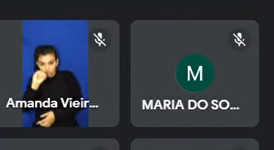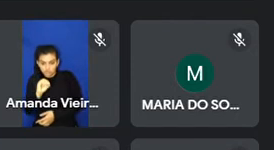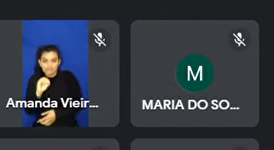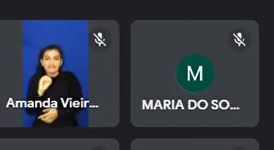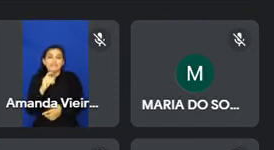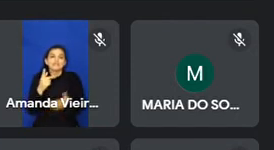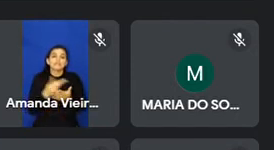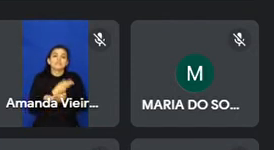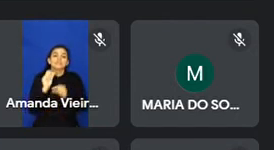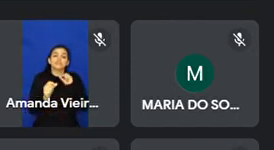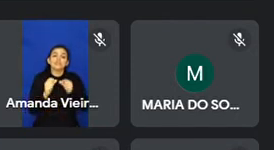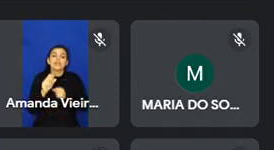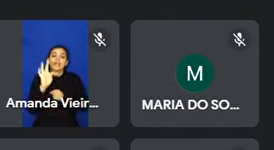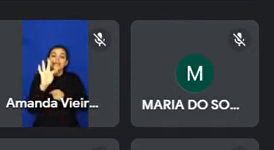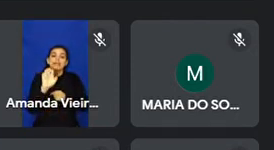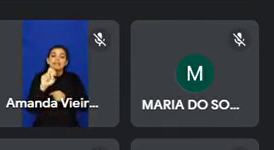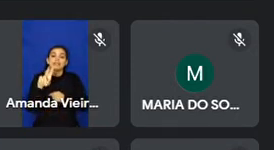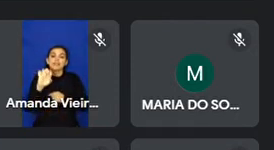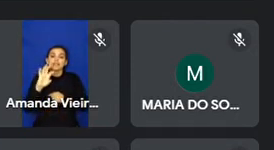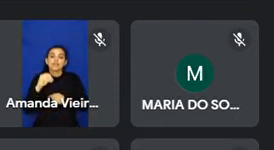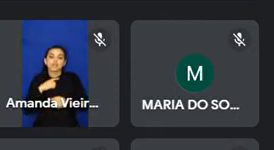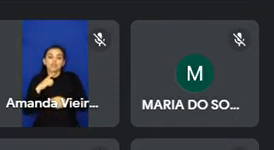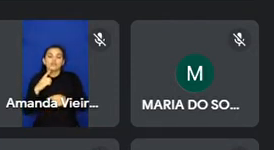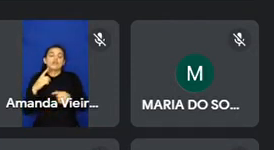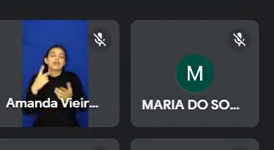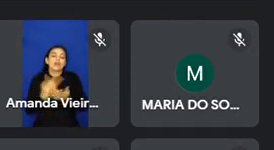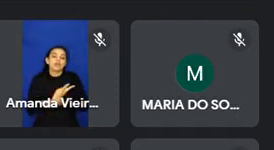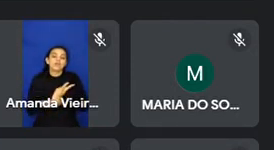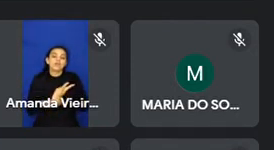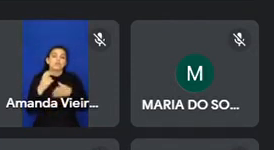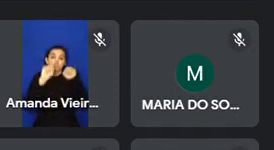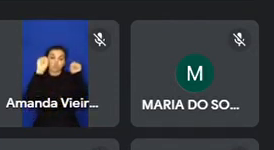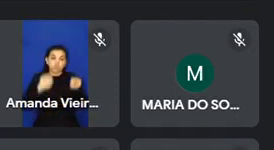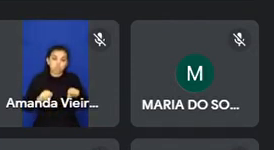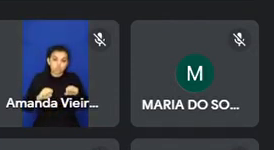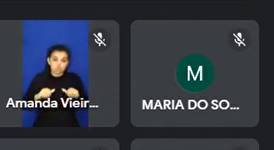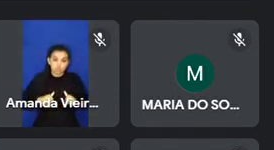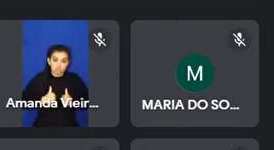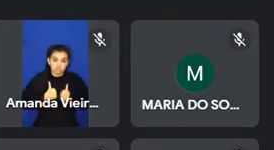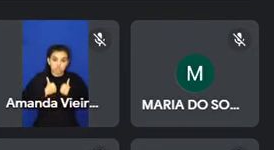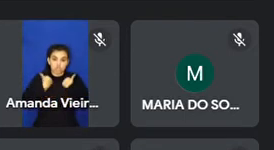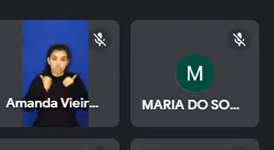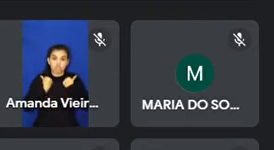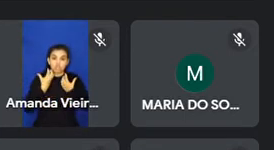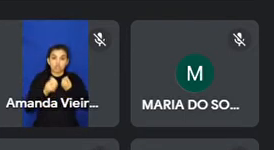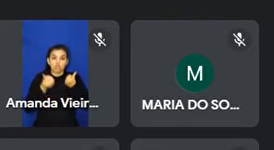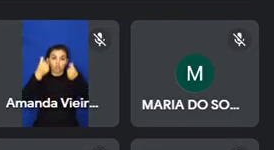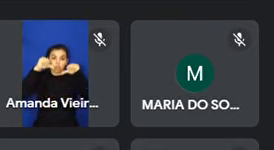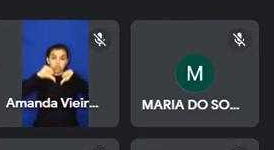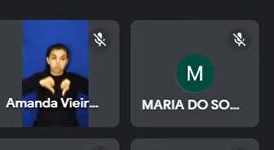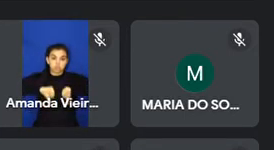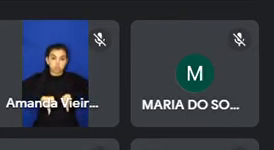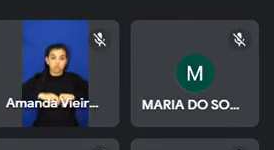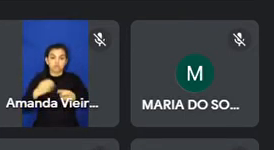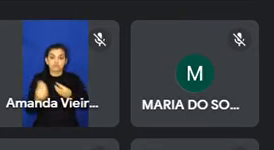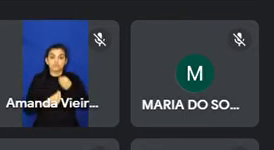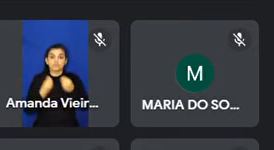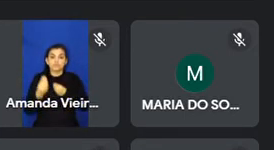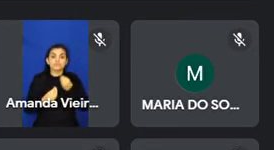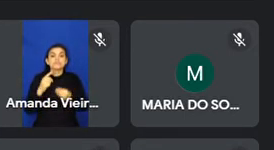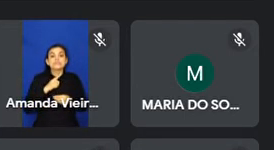problema autoimune, algum problema no sistema imune mesmo, a imunidade caiu e houve uma degradação das suas células de